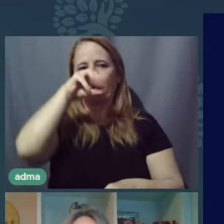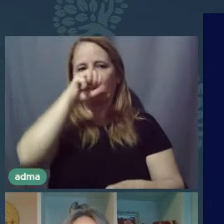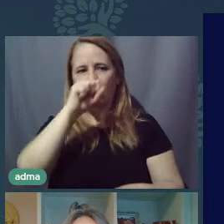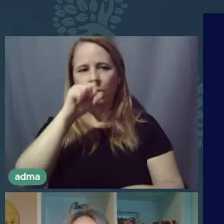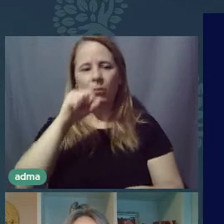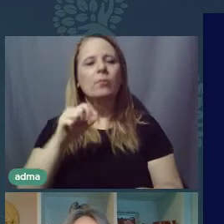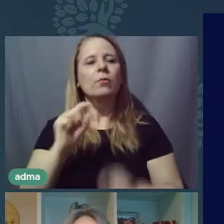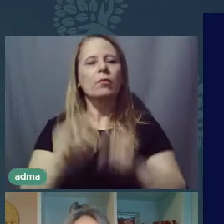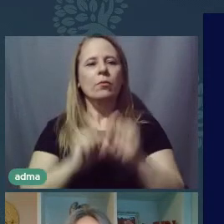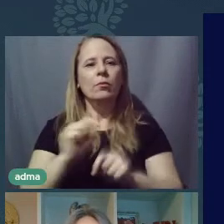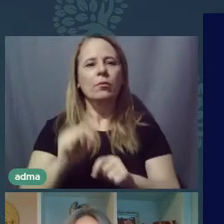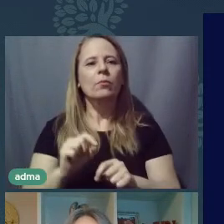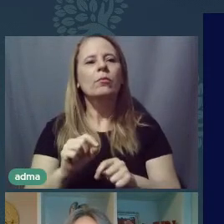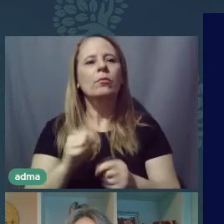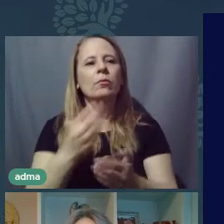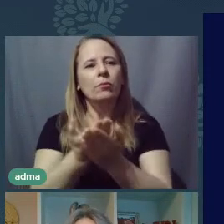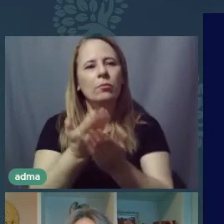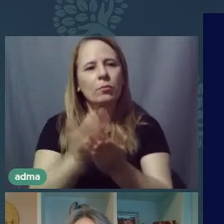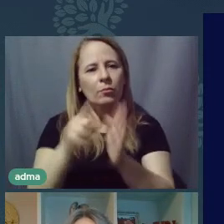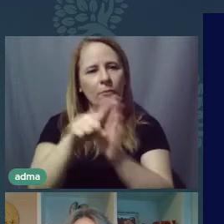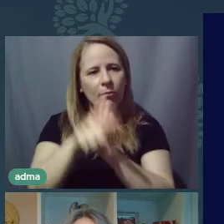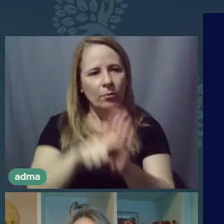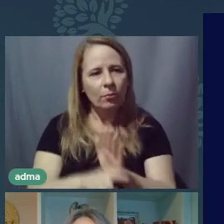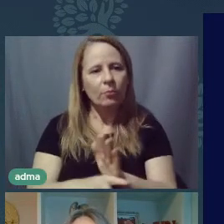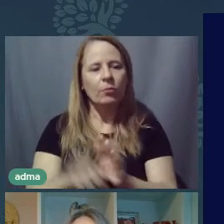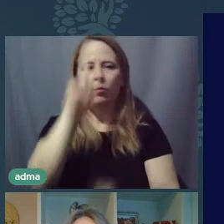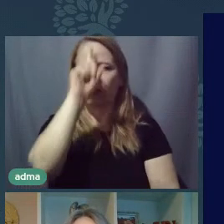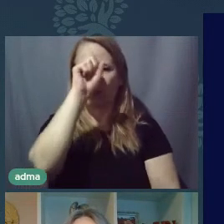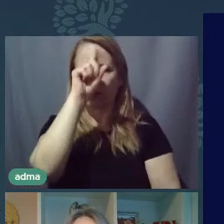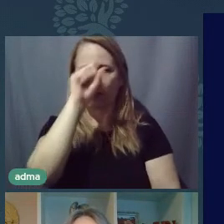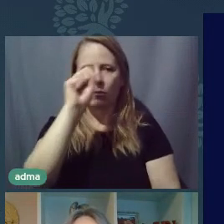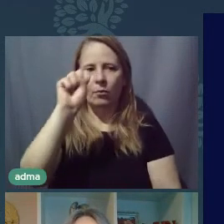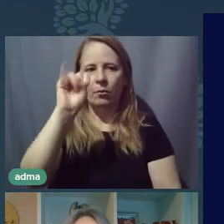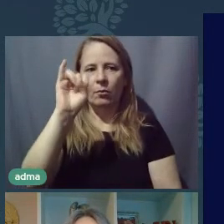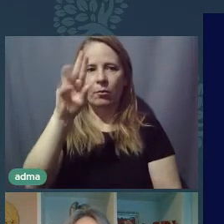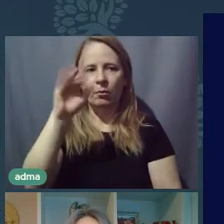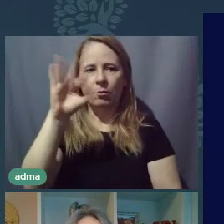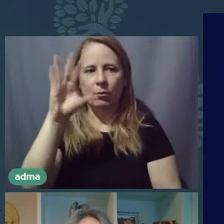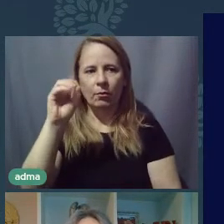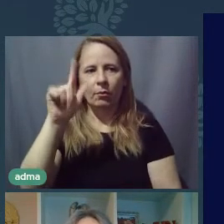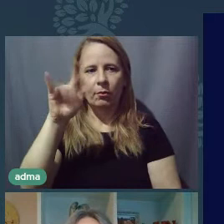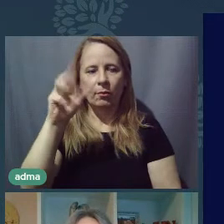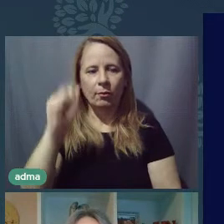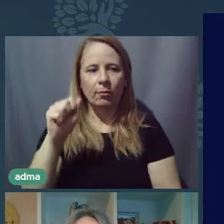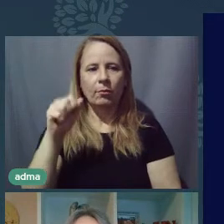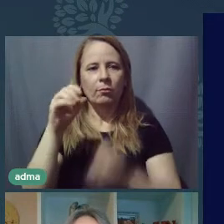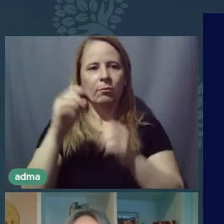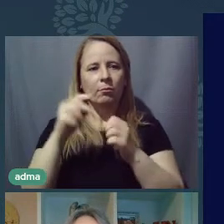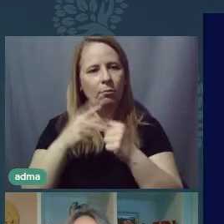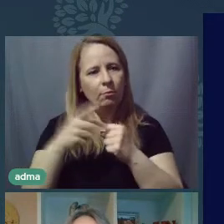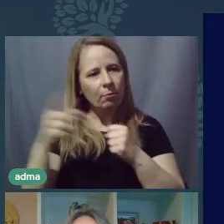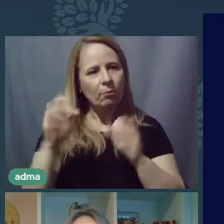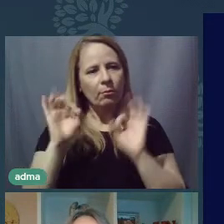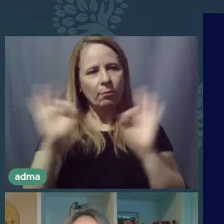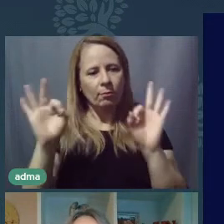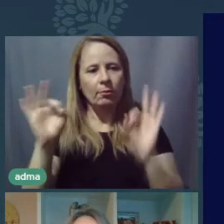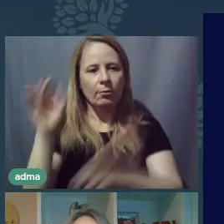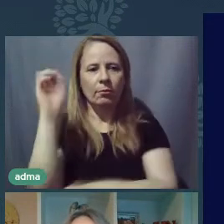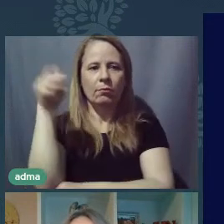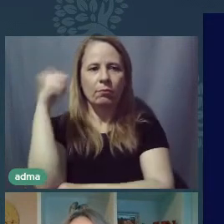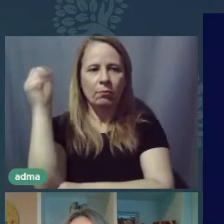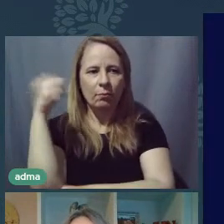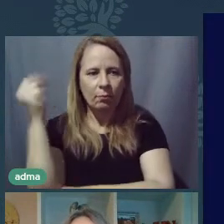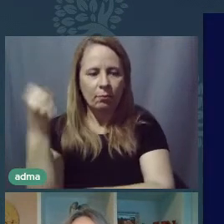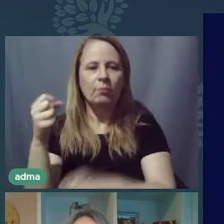de Ensino e Pesquisa do Hospital Sírio-Libanês. Ela é especialista em fisioterapia respiratória e em fisioterapia em